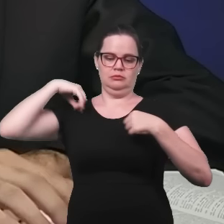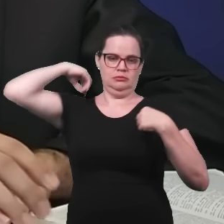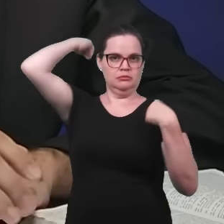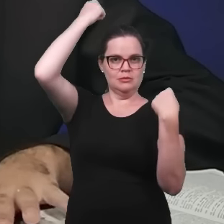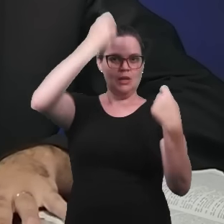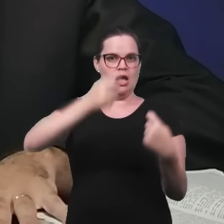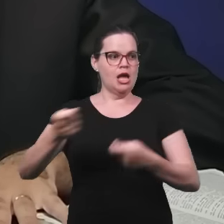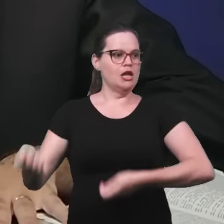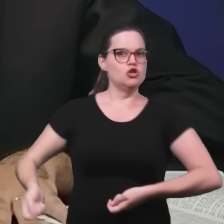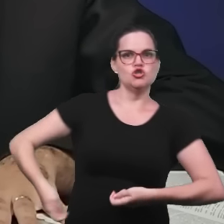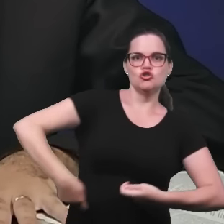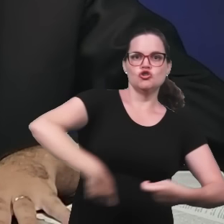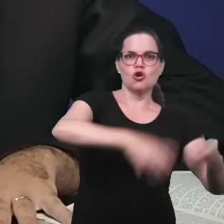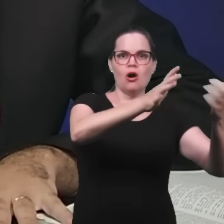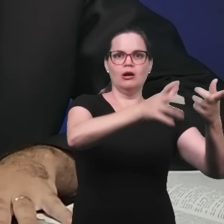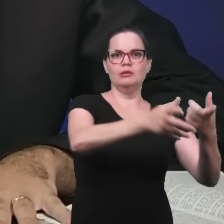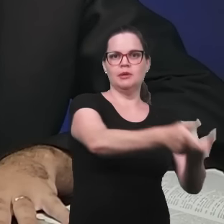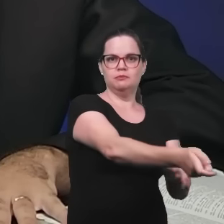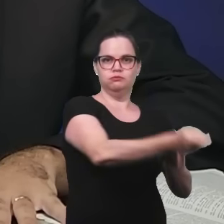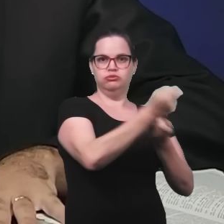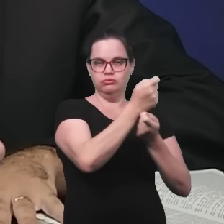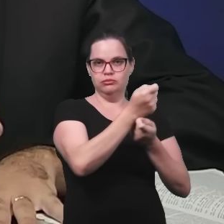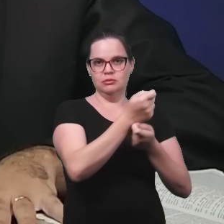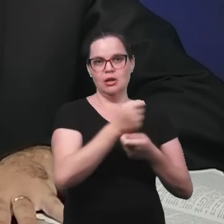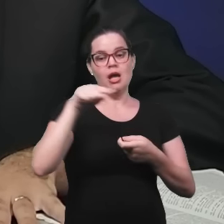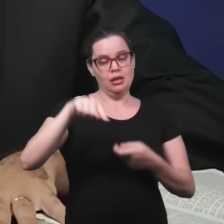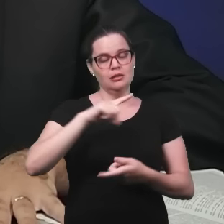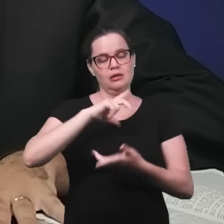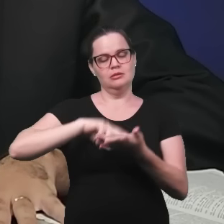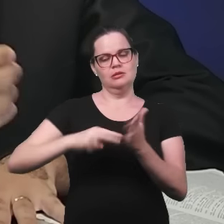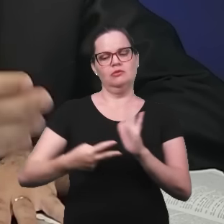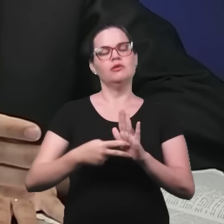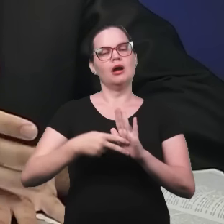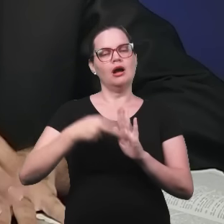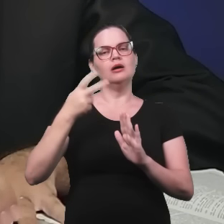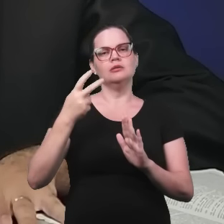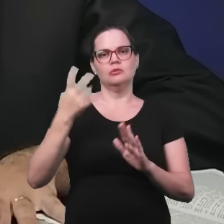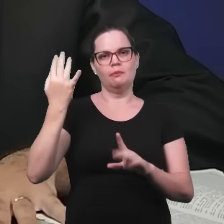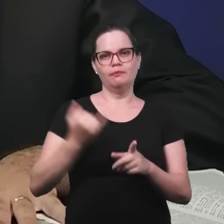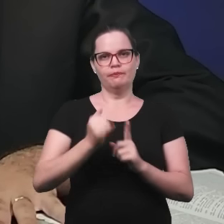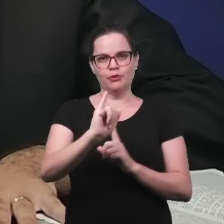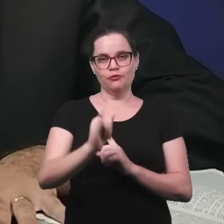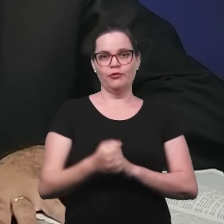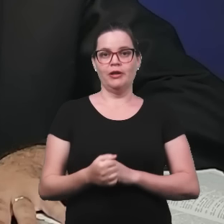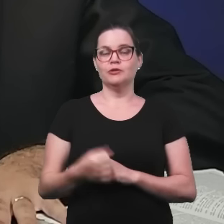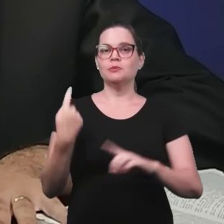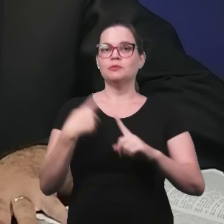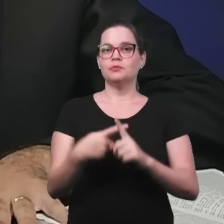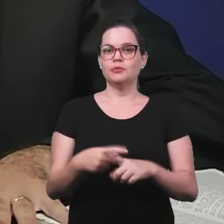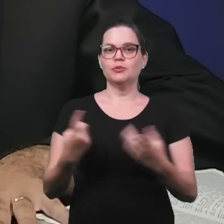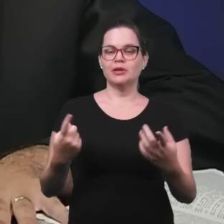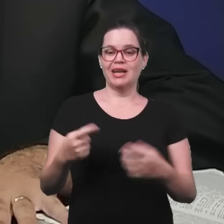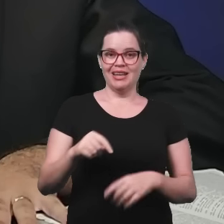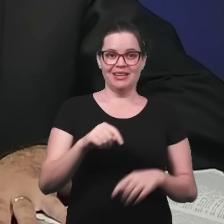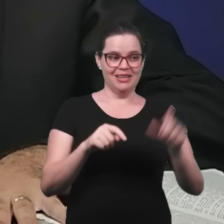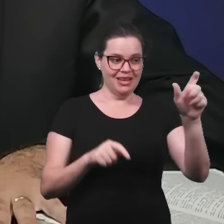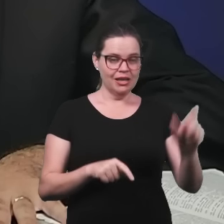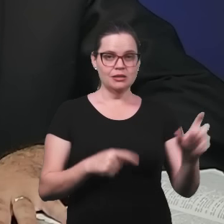sempre alguma palavra da parte de Deus, alguém dizendo algo, mas nesse chamado desse